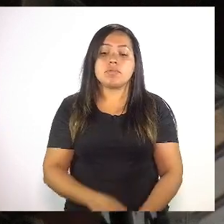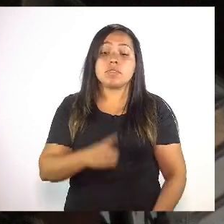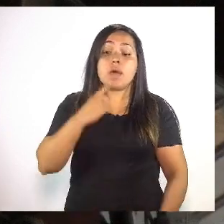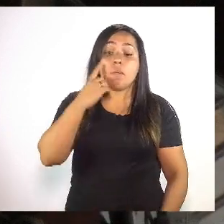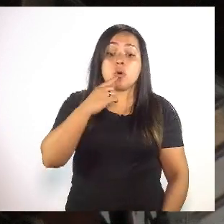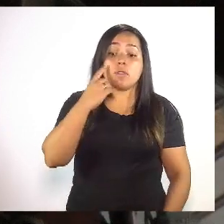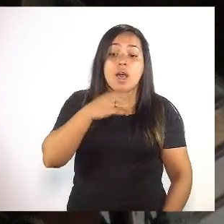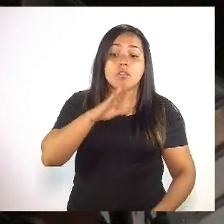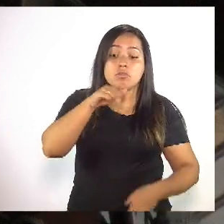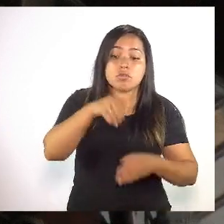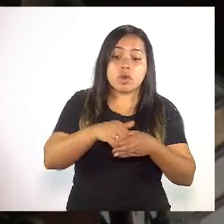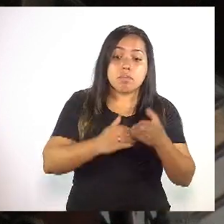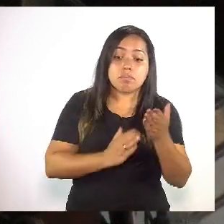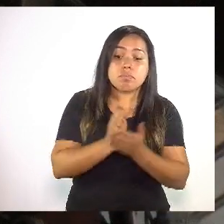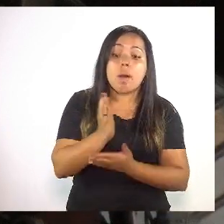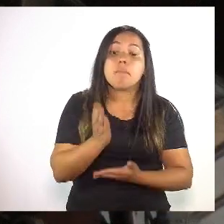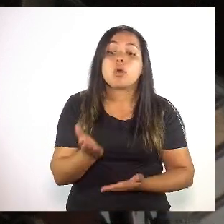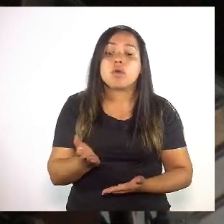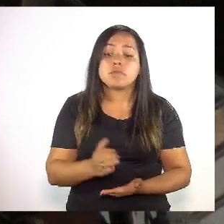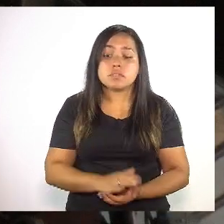aprovam, a gente em ato seguido.